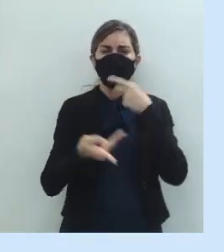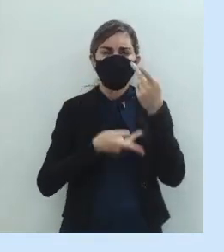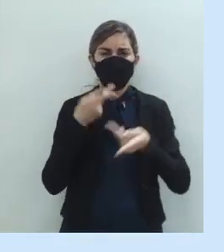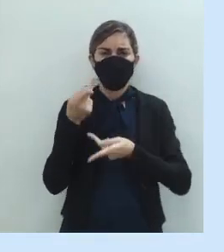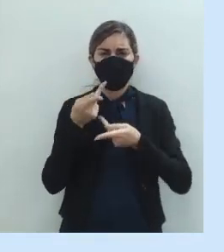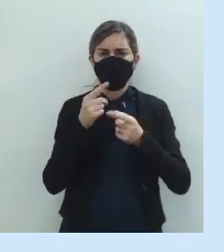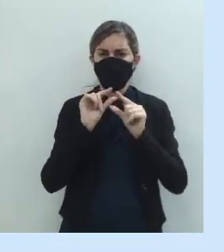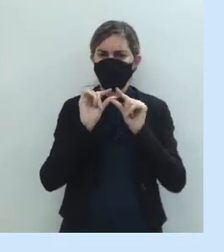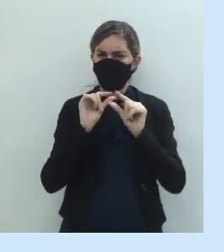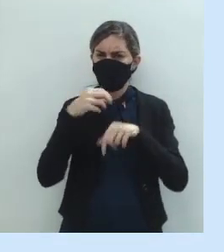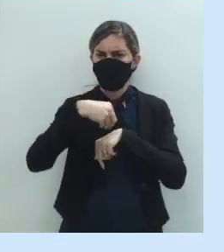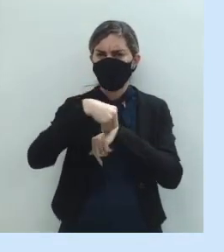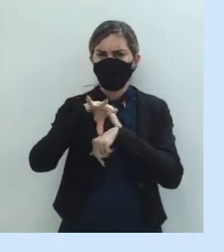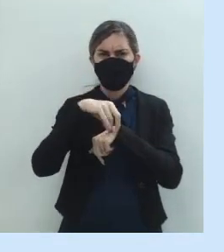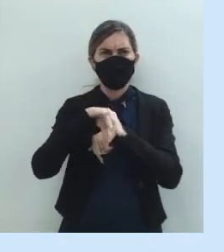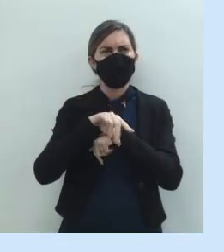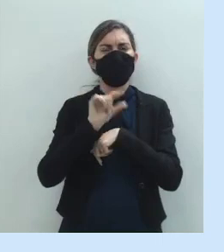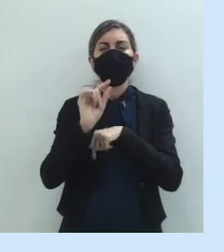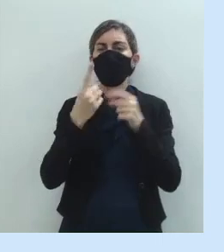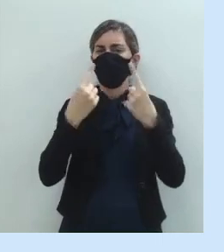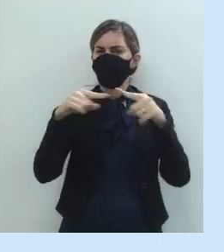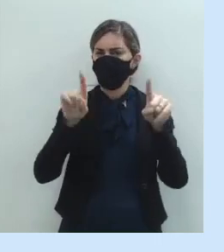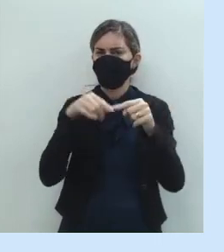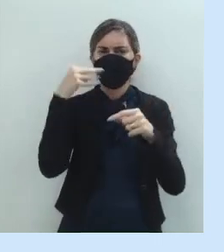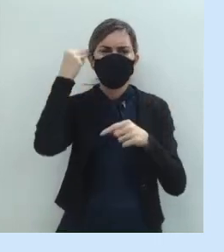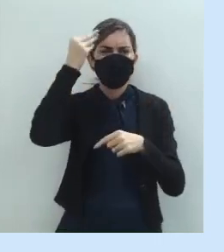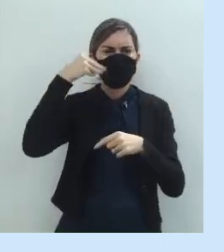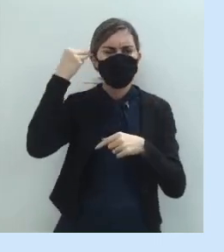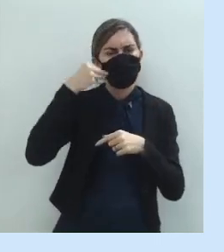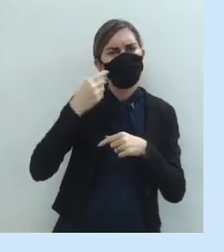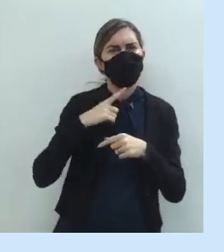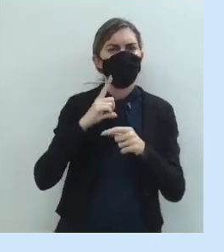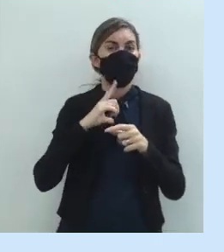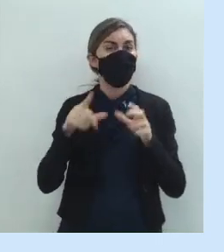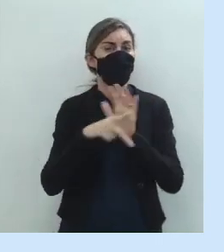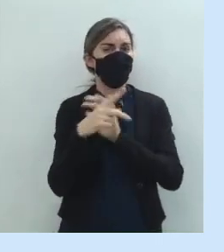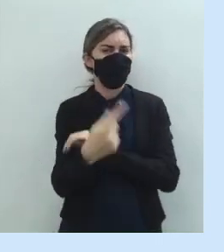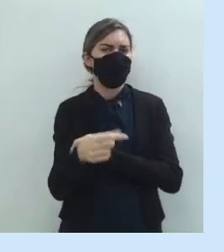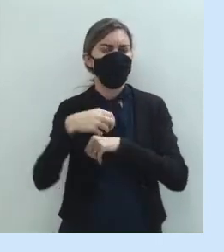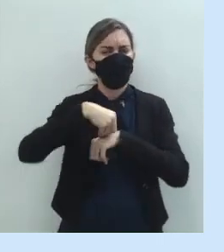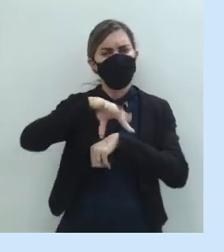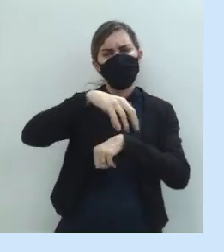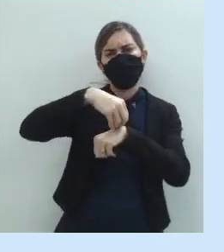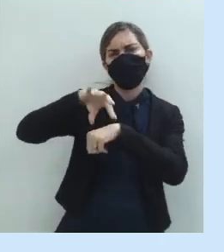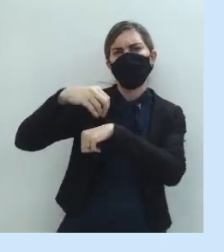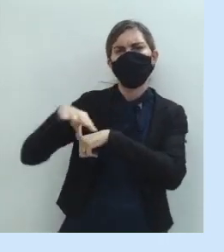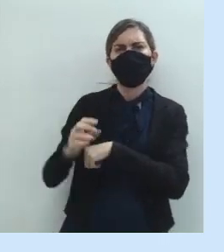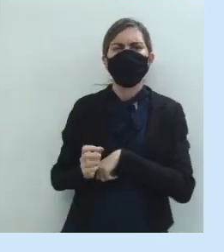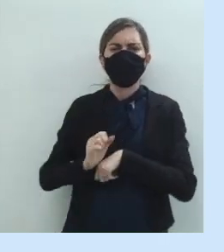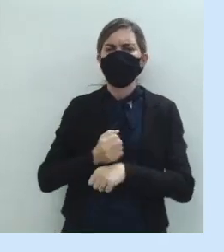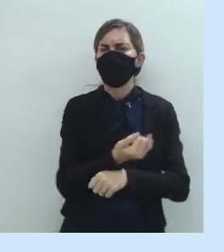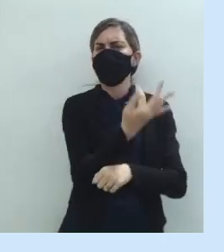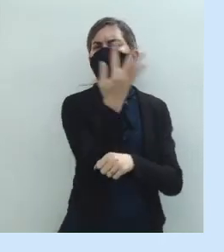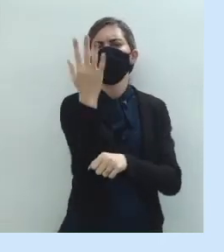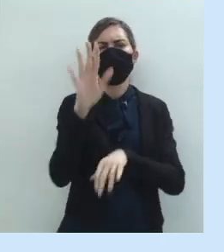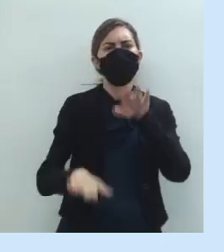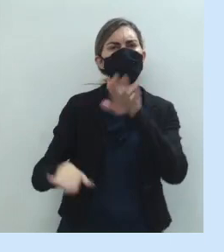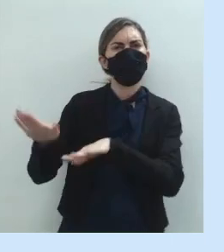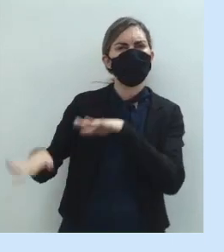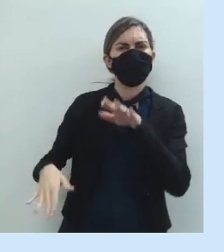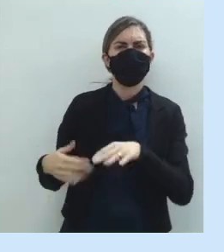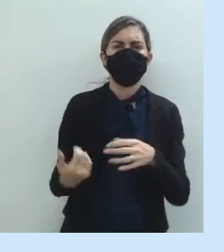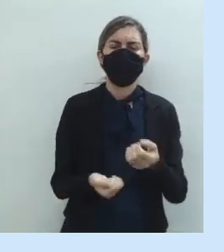vocês aqui, fazer uma citação, que a música experimental consiste em trazer à tona as inúmeras possibilidades